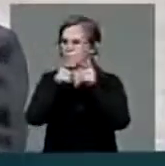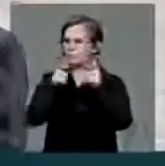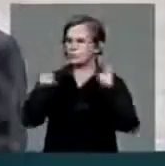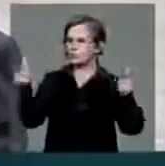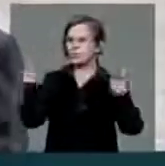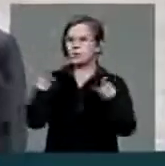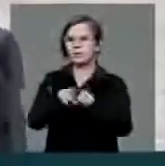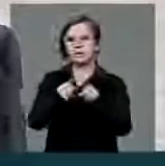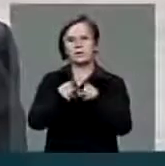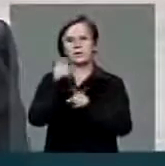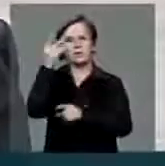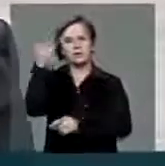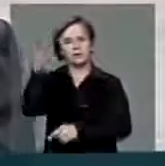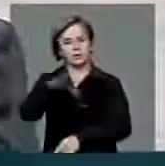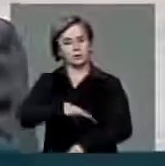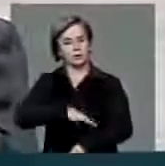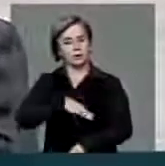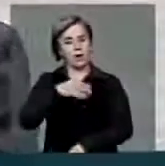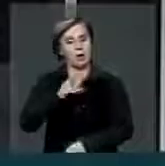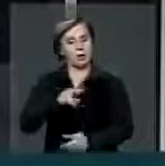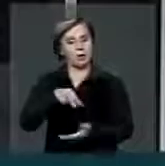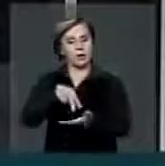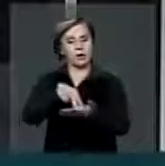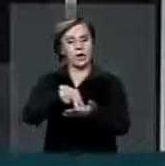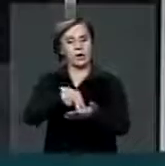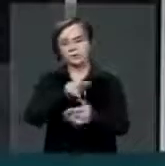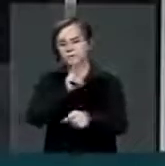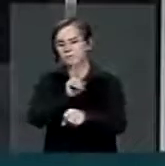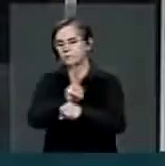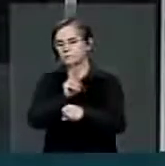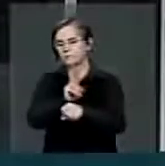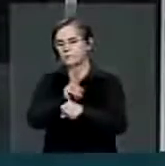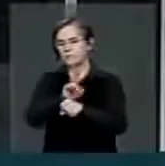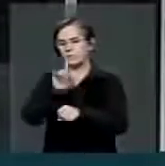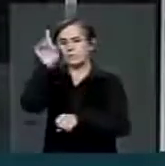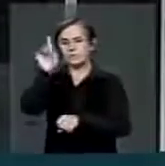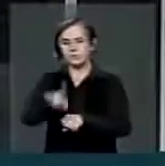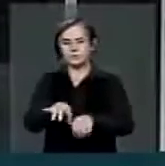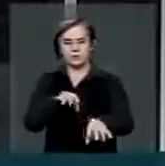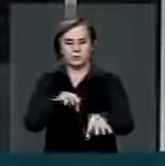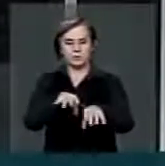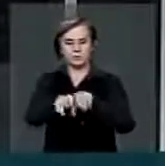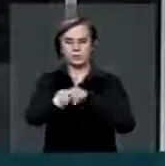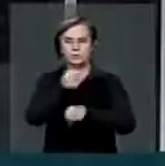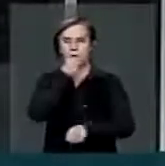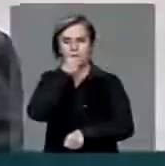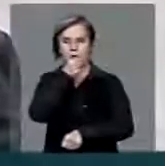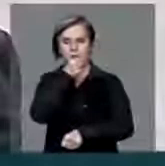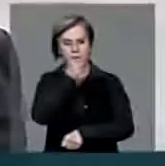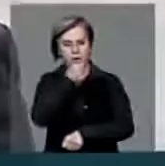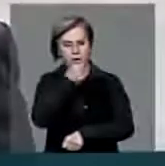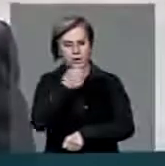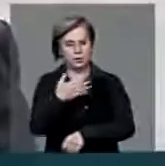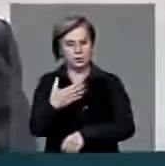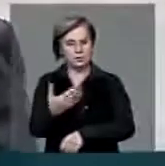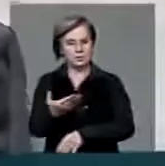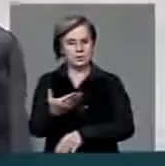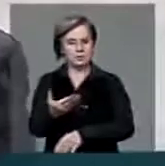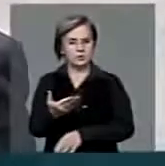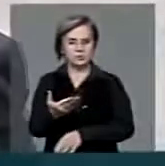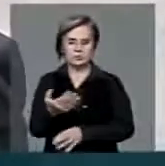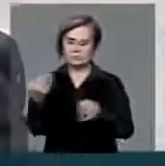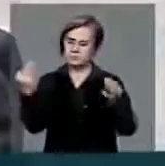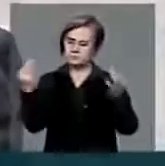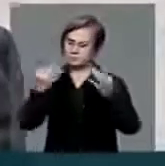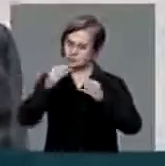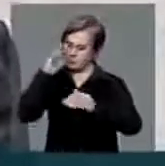sua coragem quando defendeu o direito ao diploma dos jornalistas, uma atitude